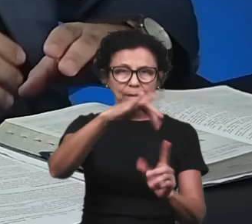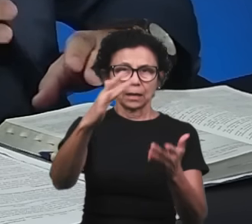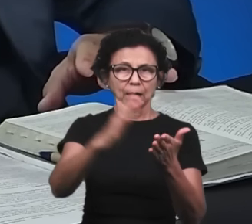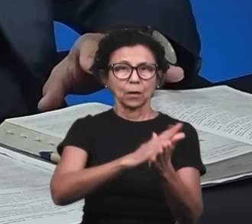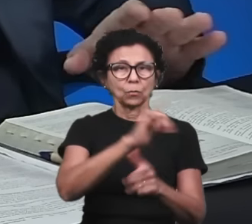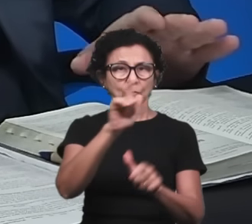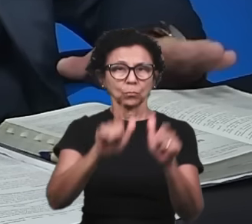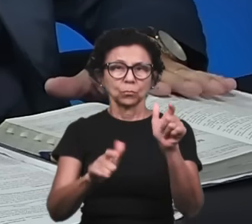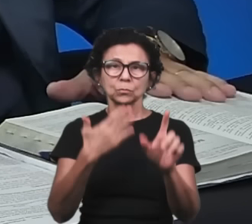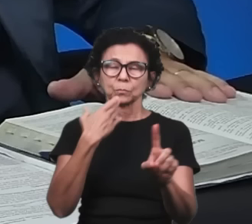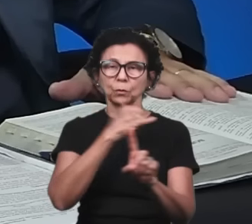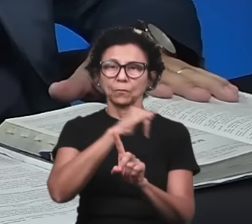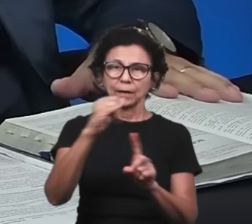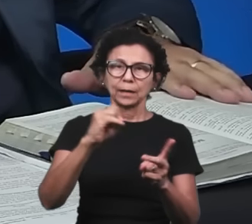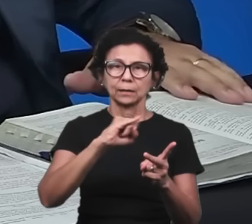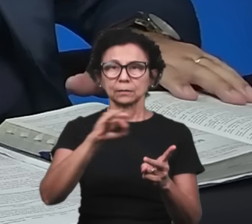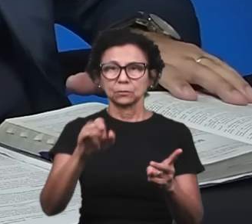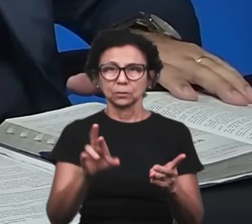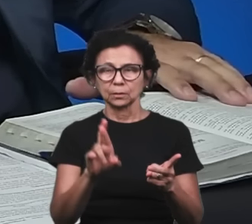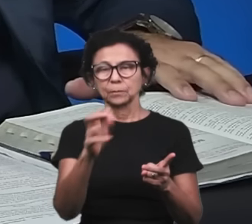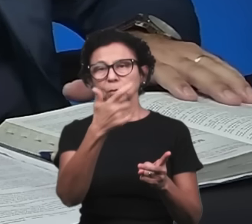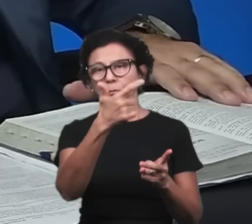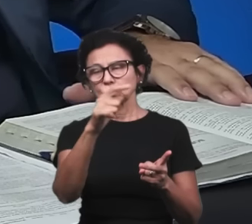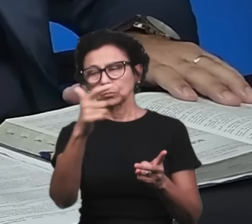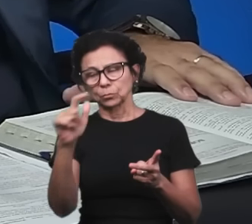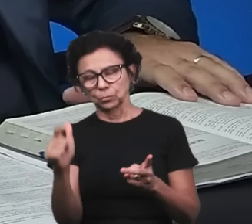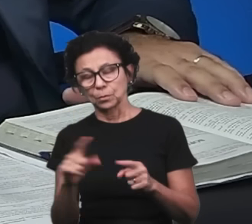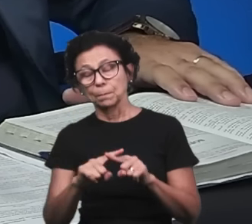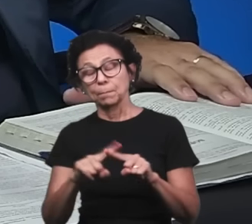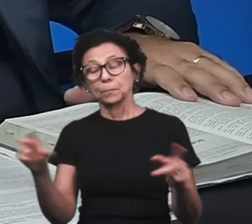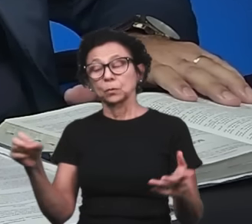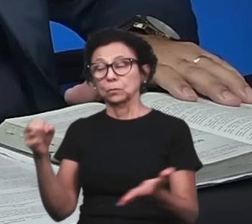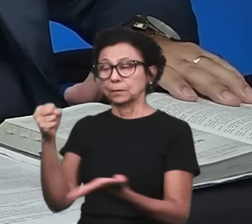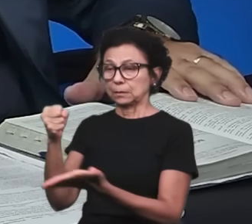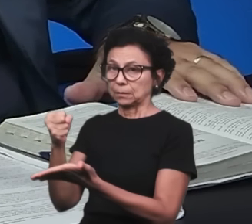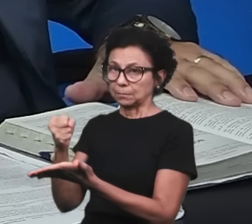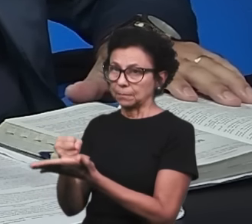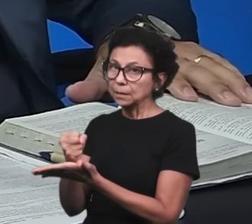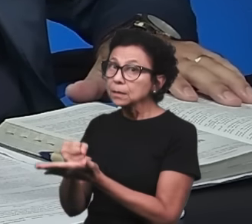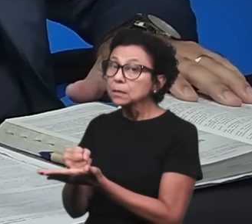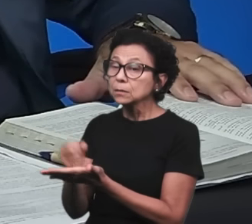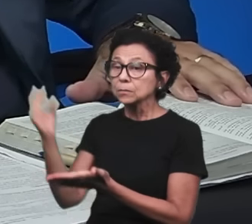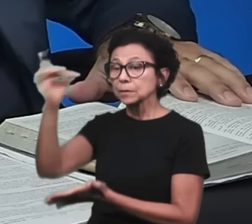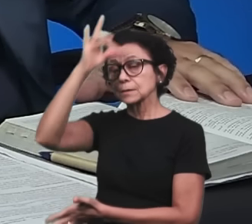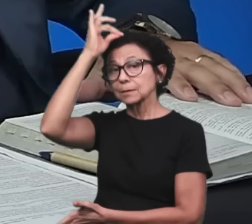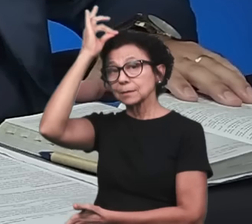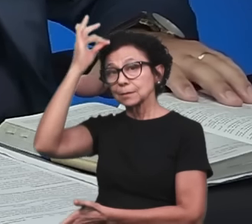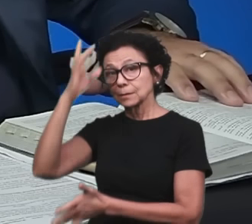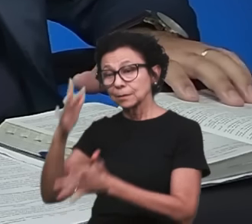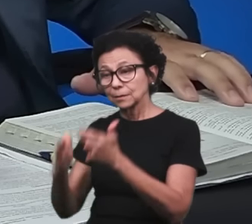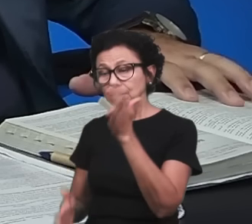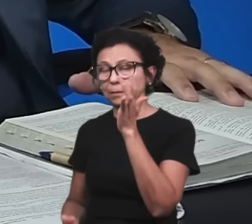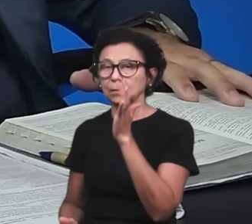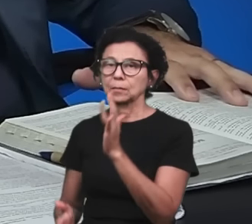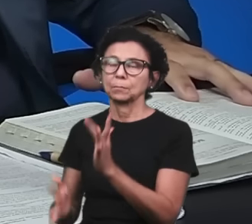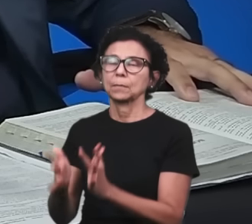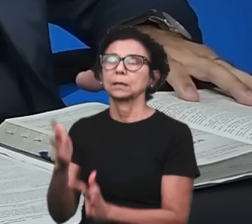Abacuque, Jeremias, entre outros. Mas no Novo Testamento o Espírito Santo está sendo derramado.